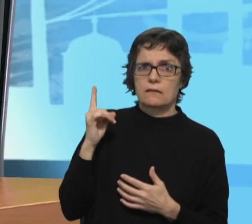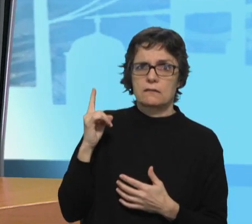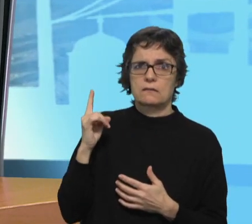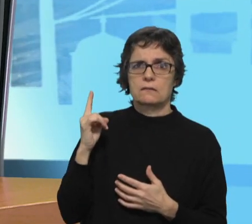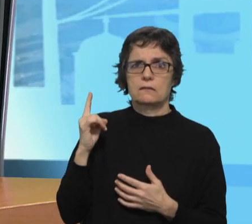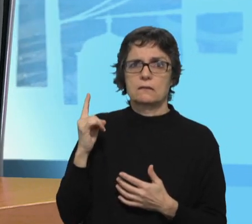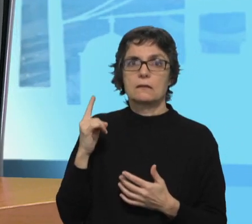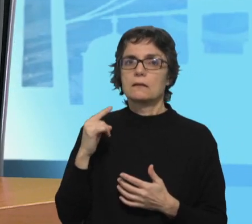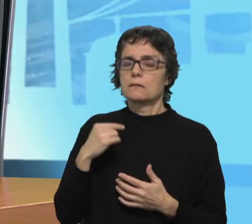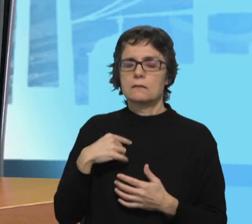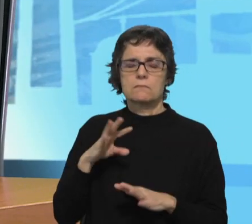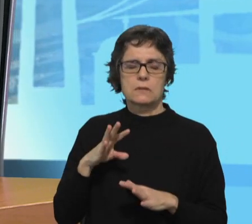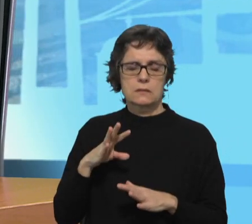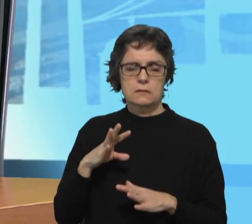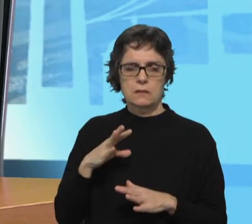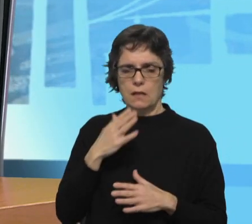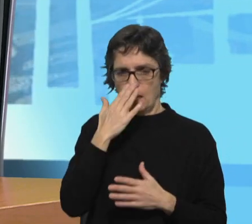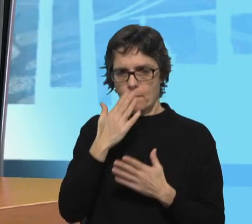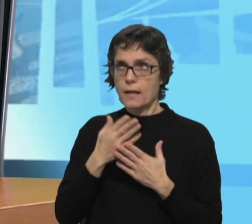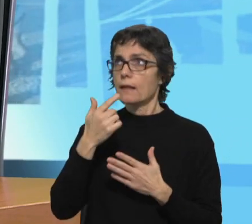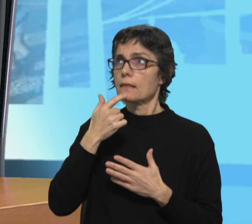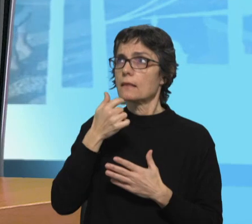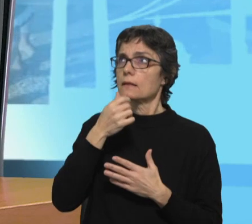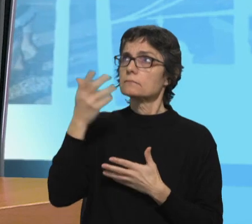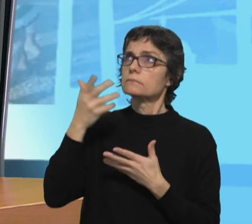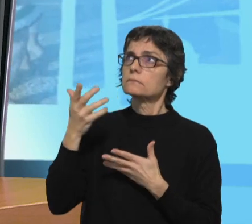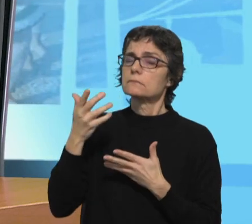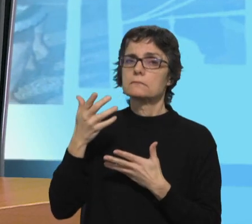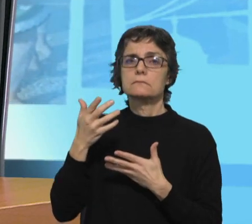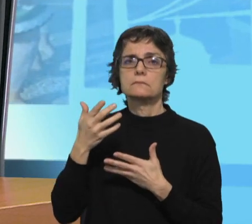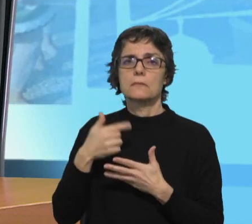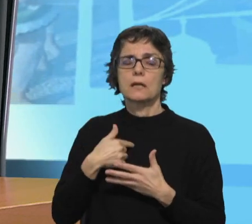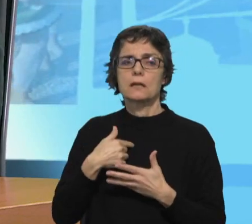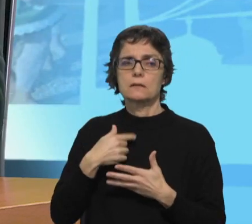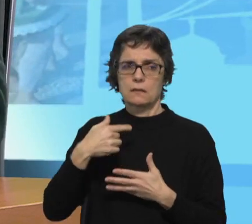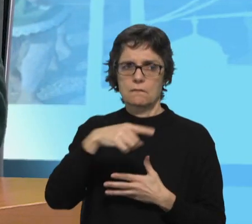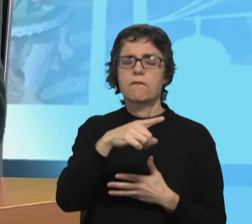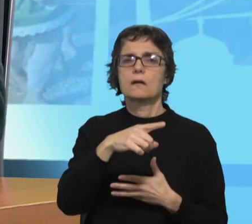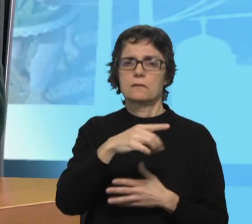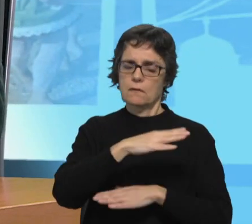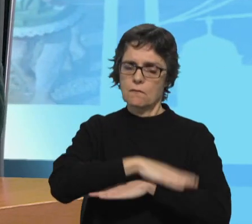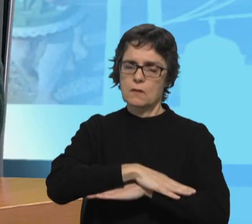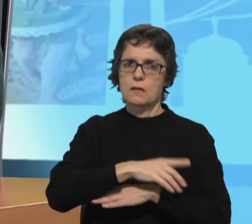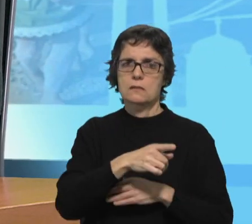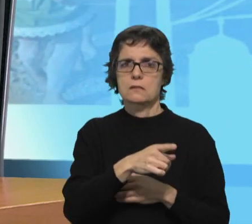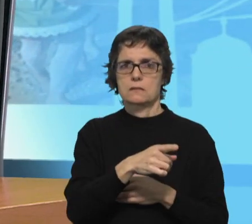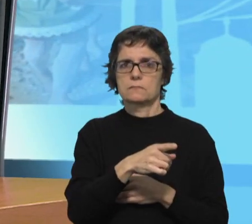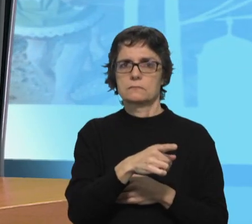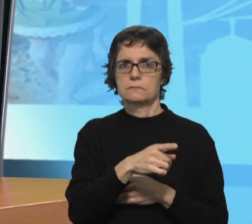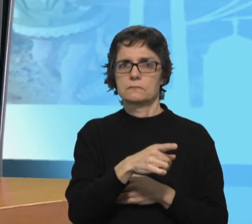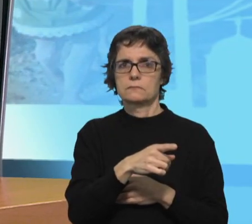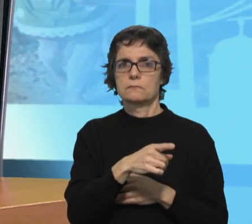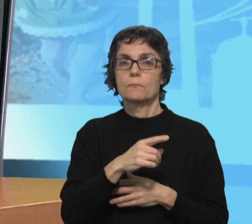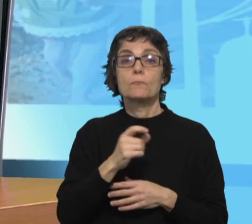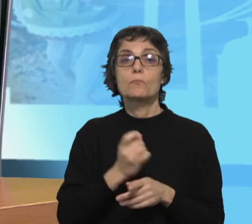ele, na escuridão dele, na perplexidade, ele está pronto a obedecer. Ele tem uma fé e